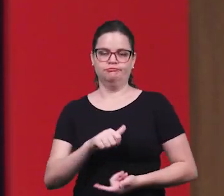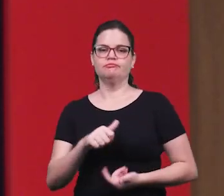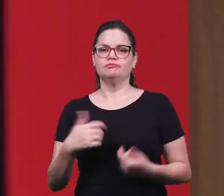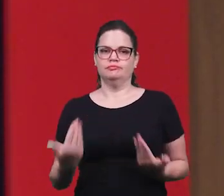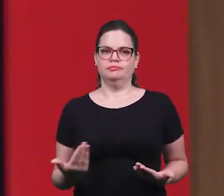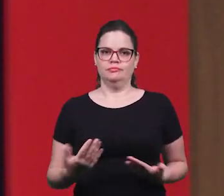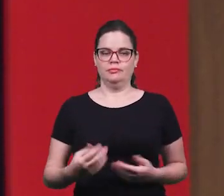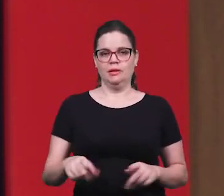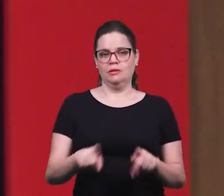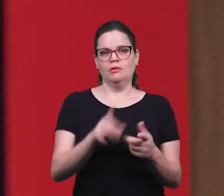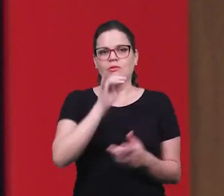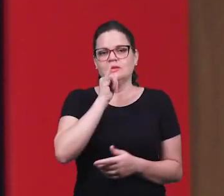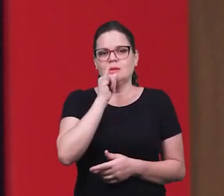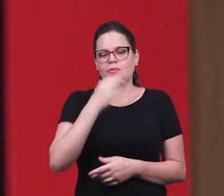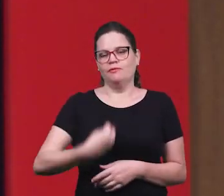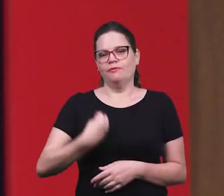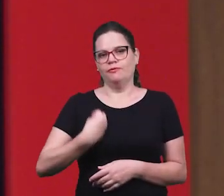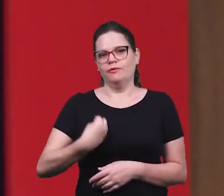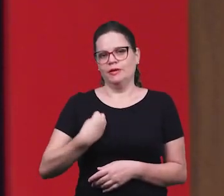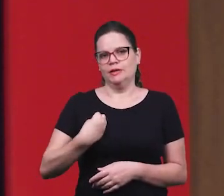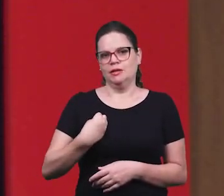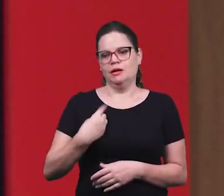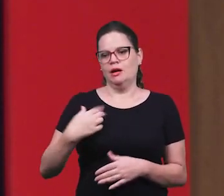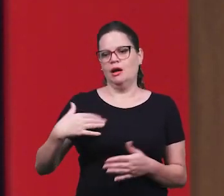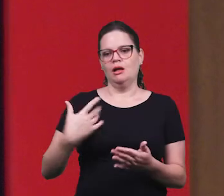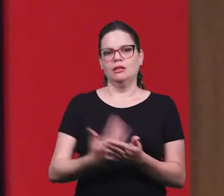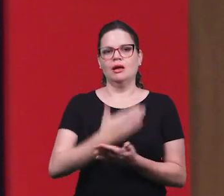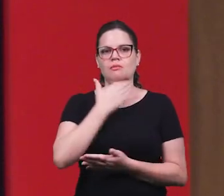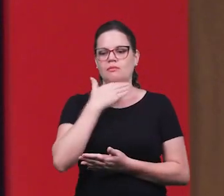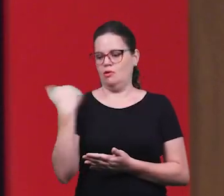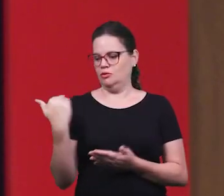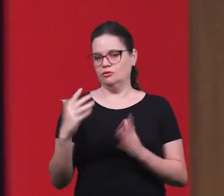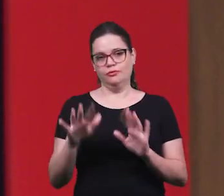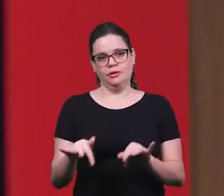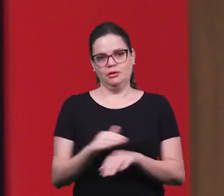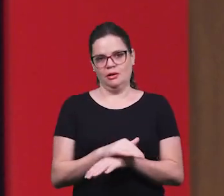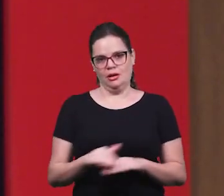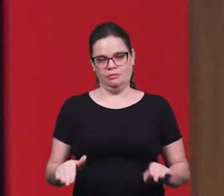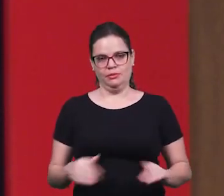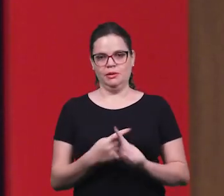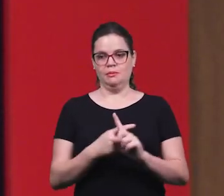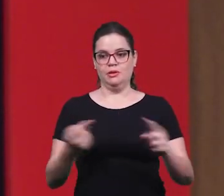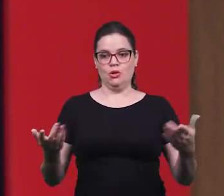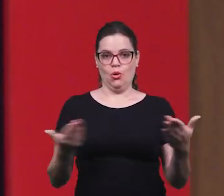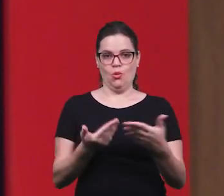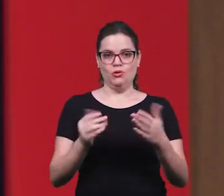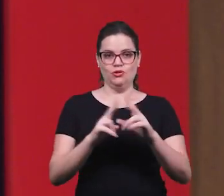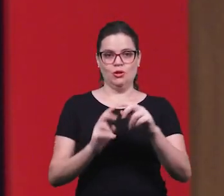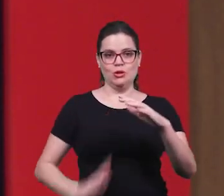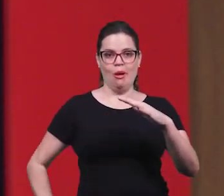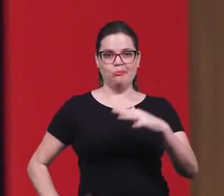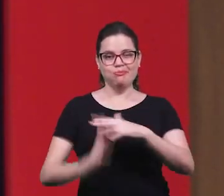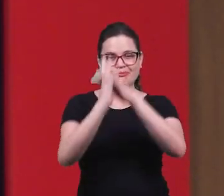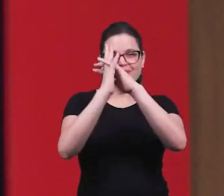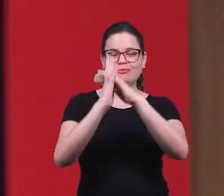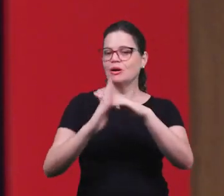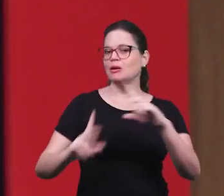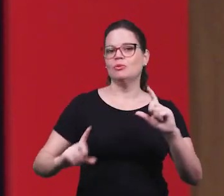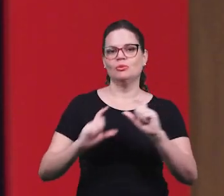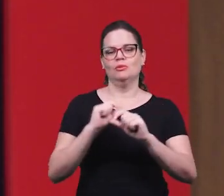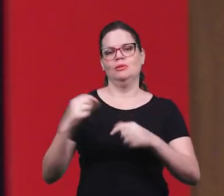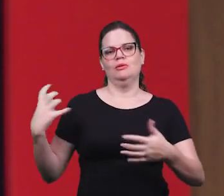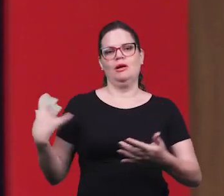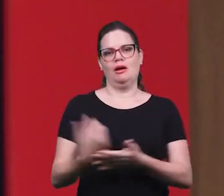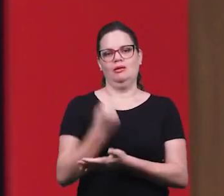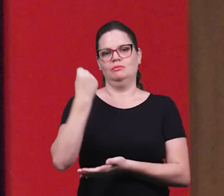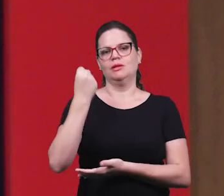é a morte. Mas hoje nós vamos falar deste evento do arrebatamento que vai superar também